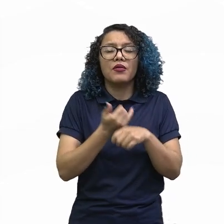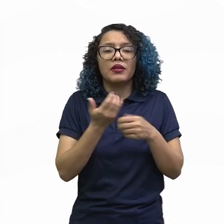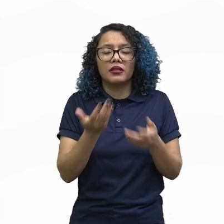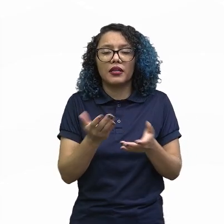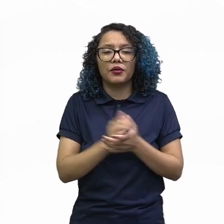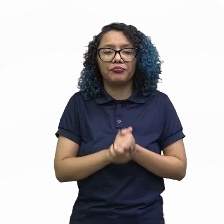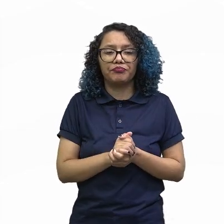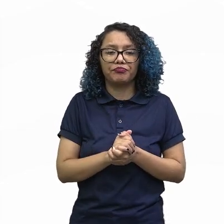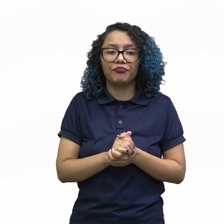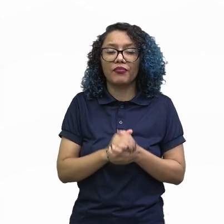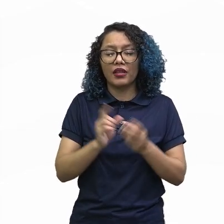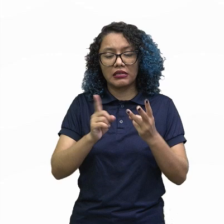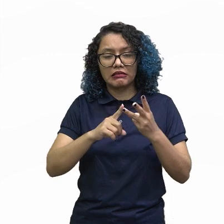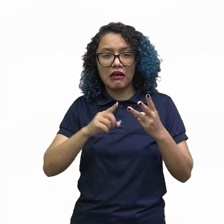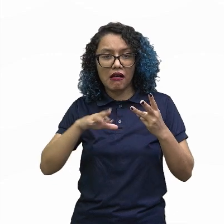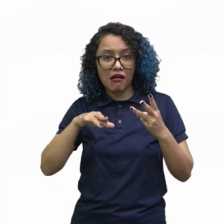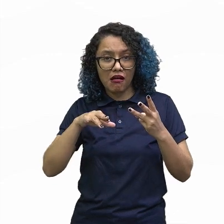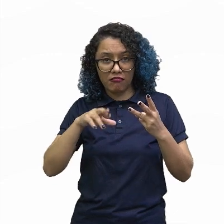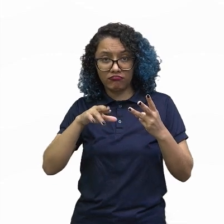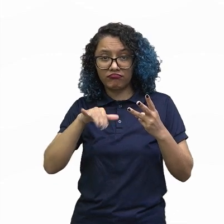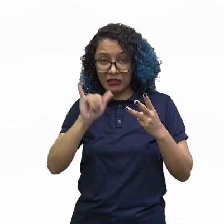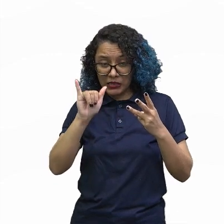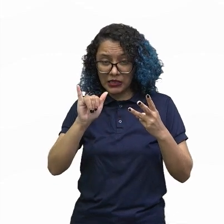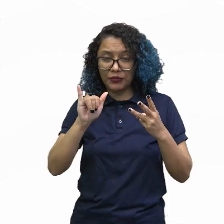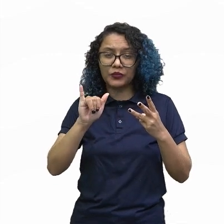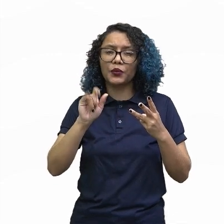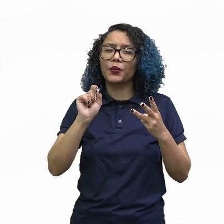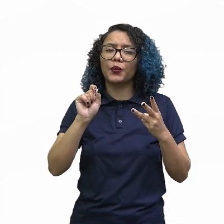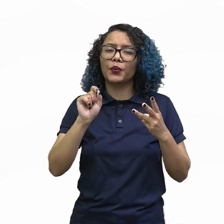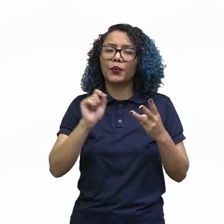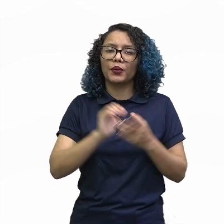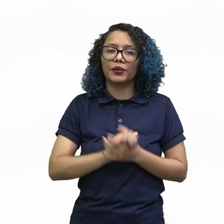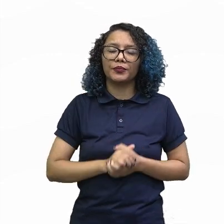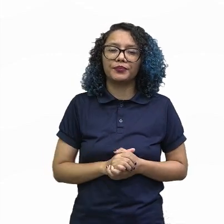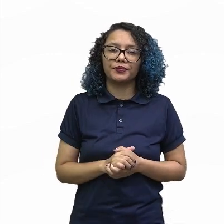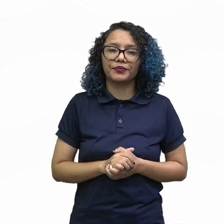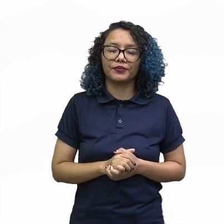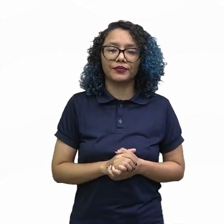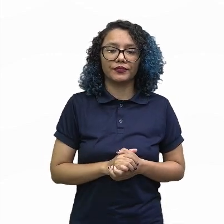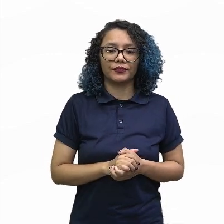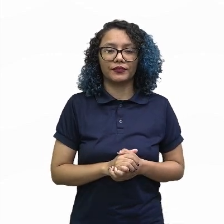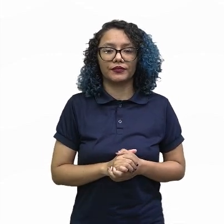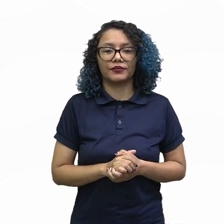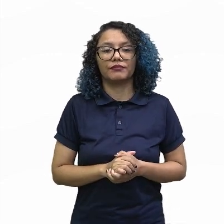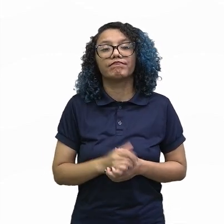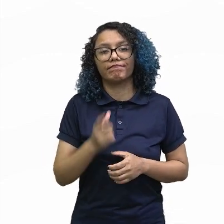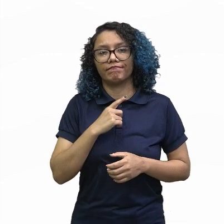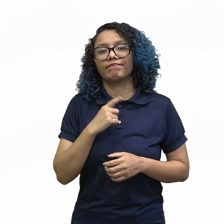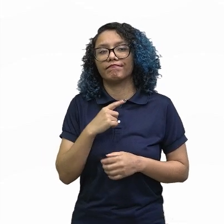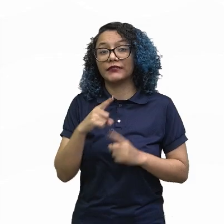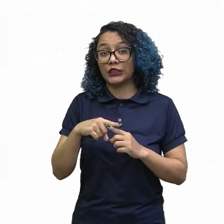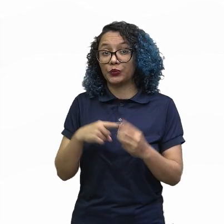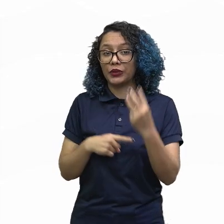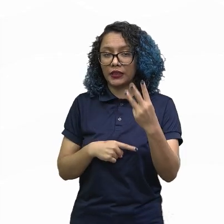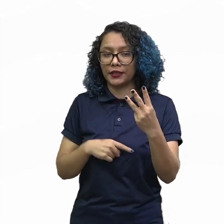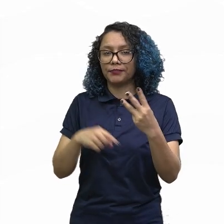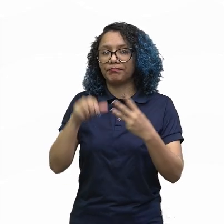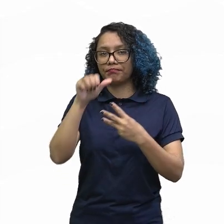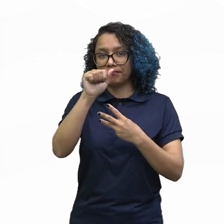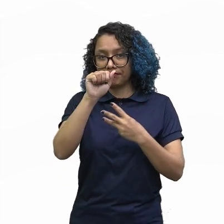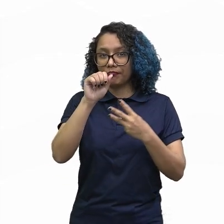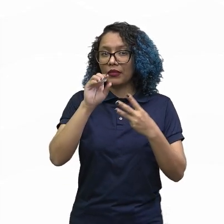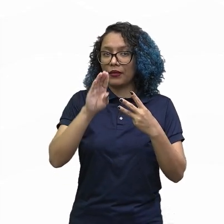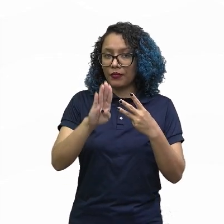radiação gama, você percebe aí que existem, como falamos, essas 3. A alfa,